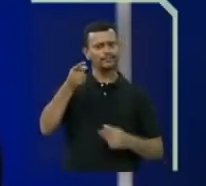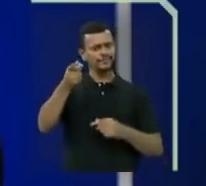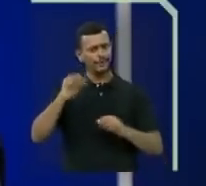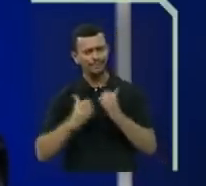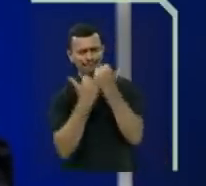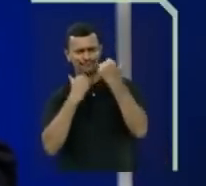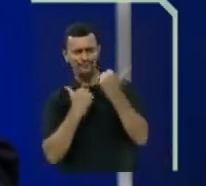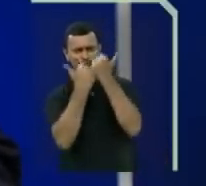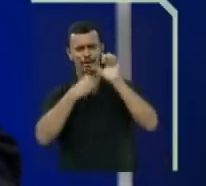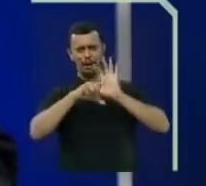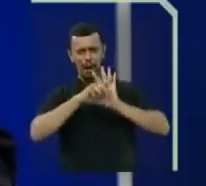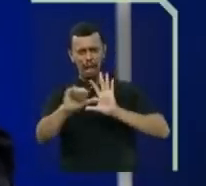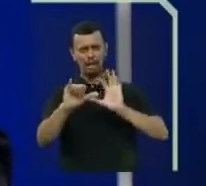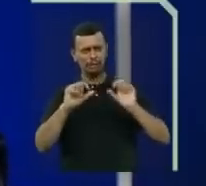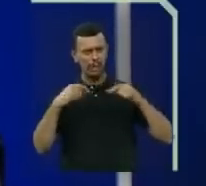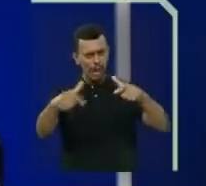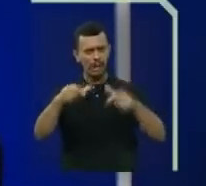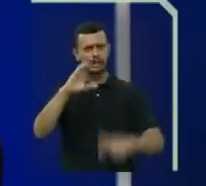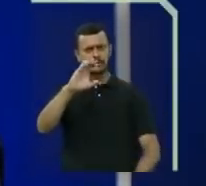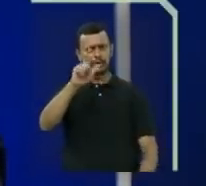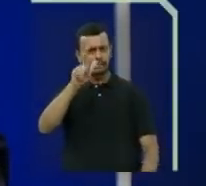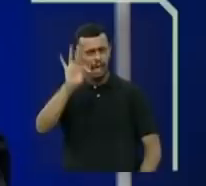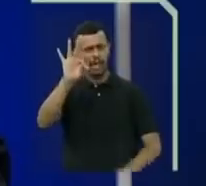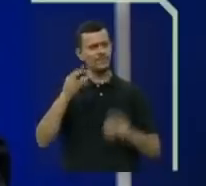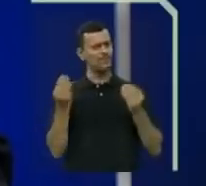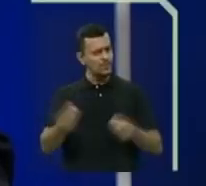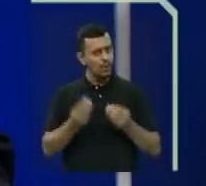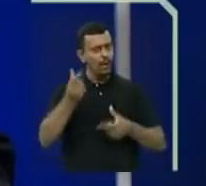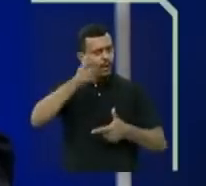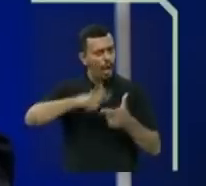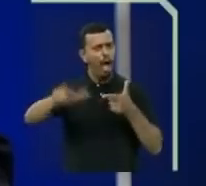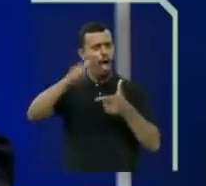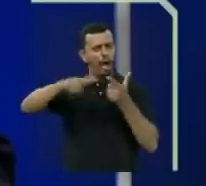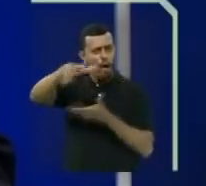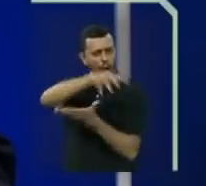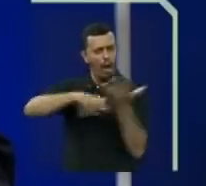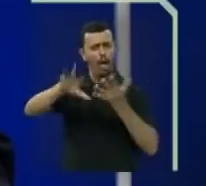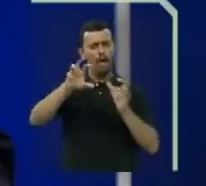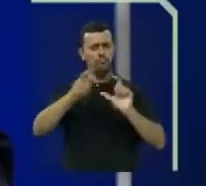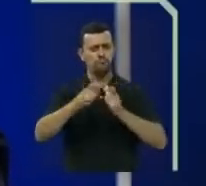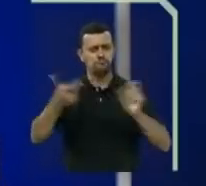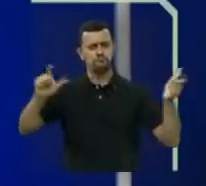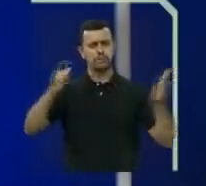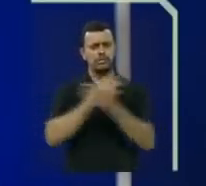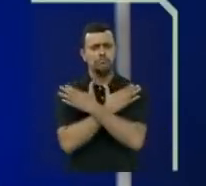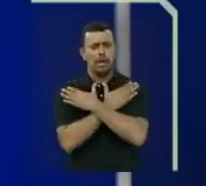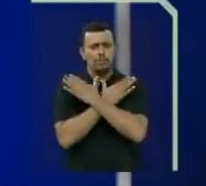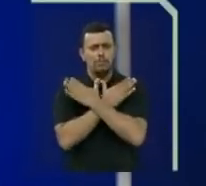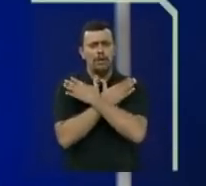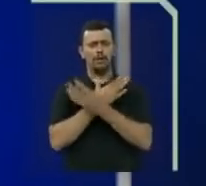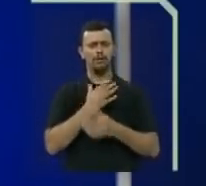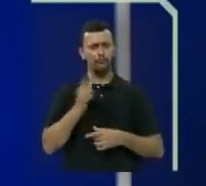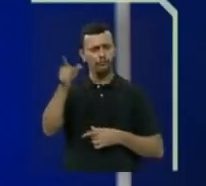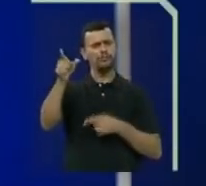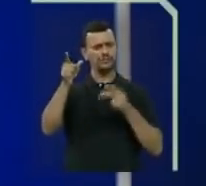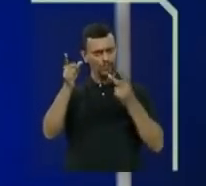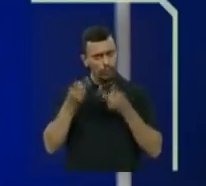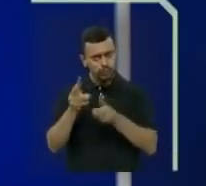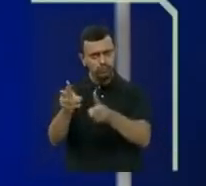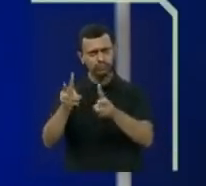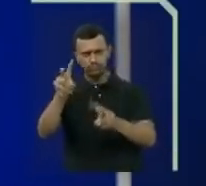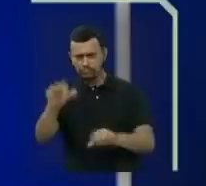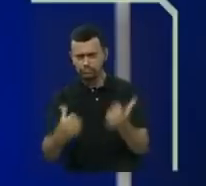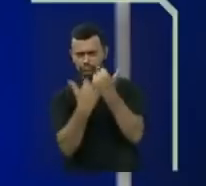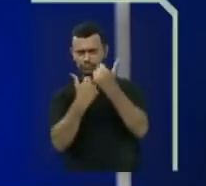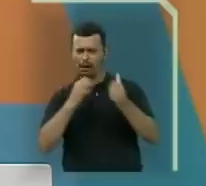querem que aprofundar ainda mais. Reforma trabalhista que gerou milhões de desemprego no país, só subemprego. Você continua a apoiar essa